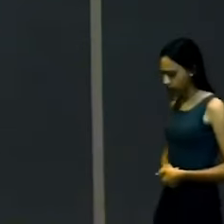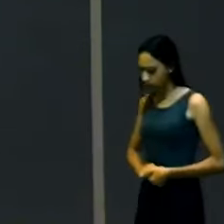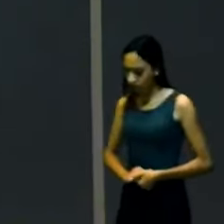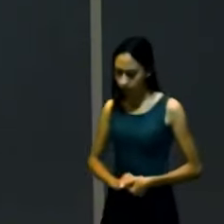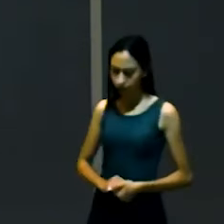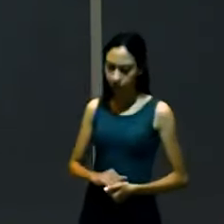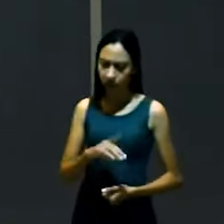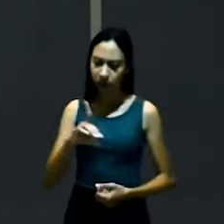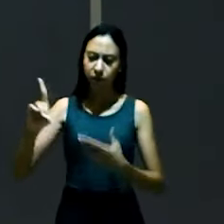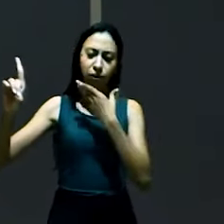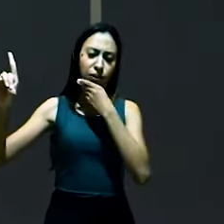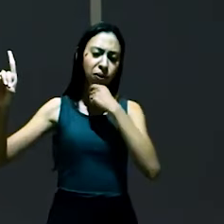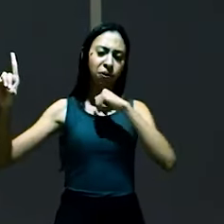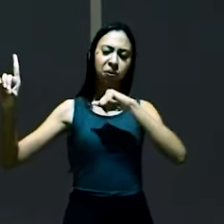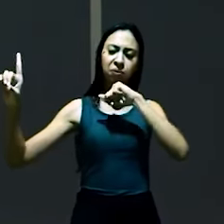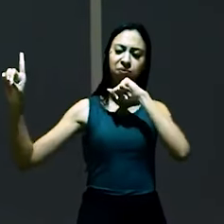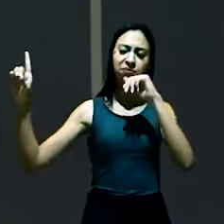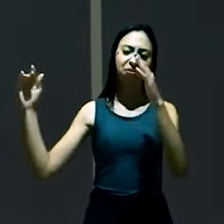Ó Deus,